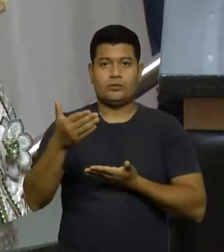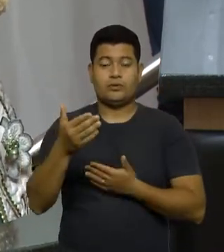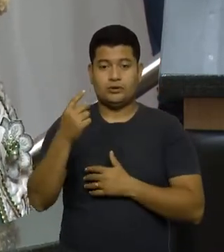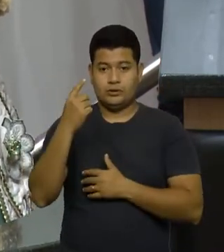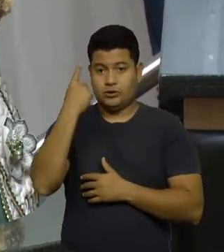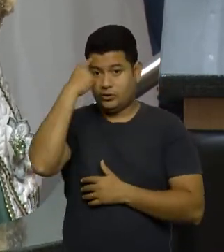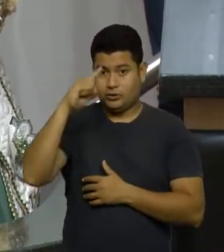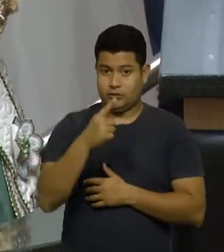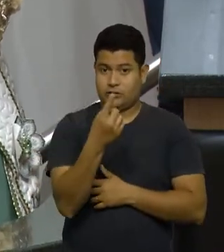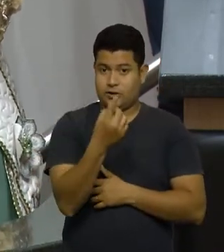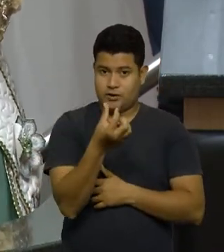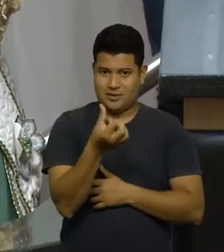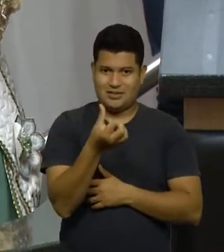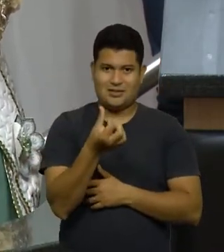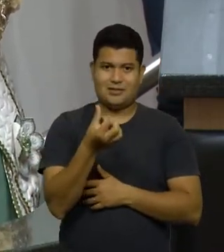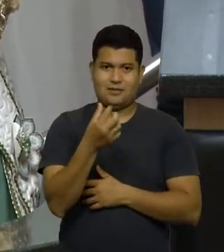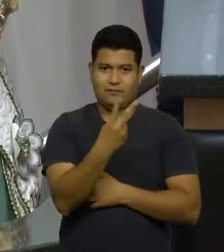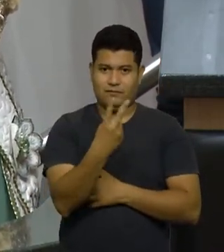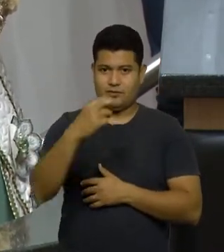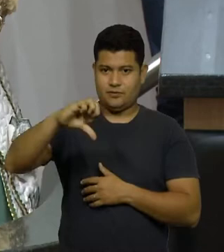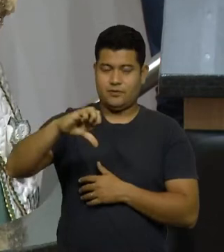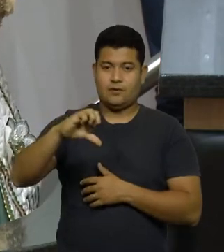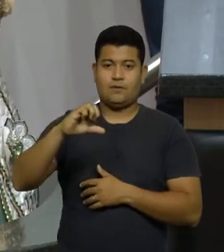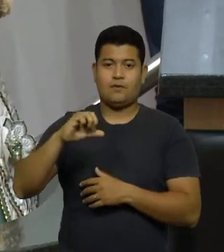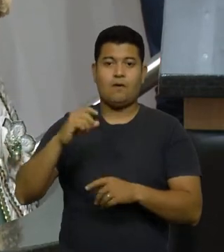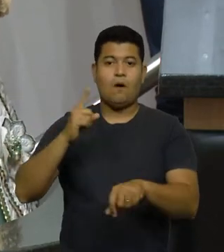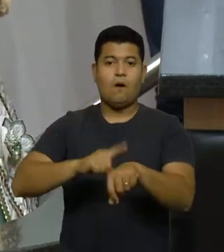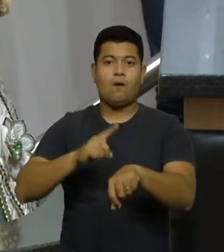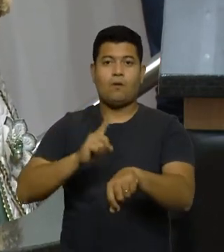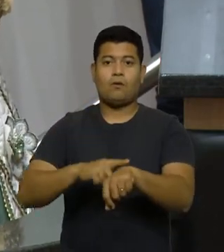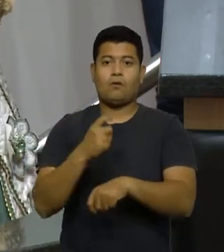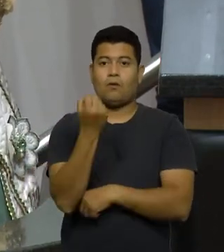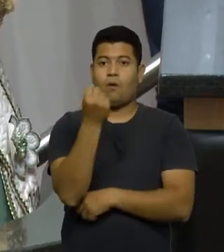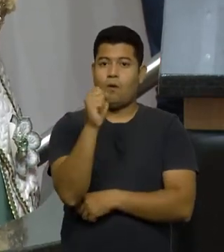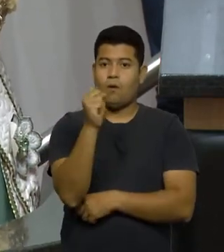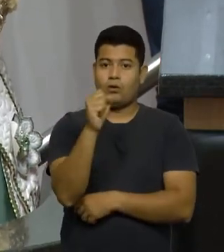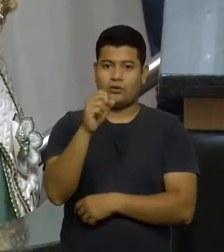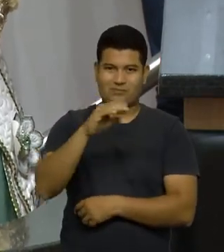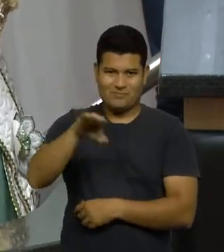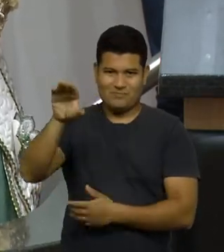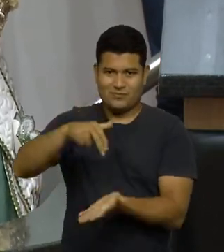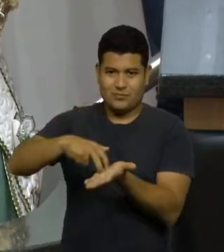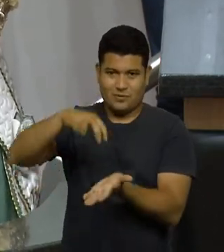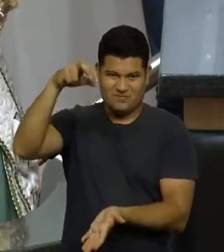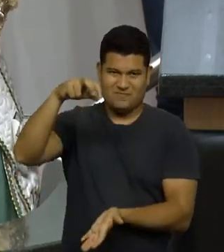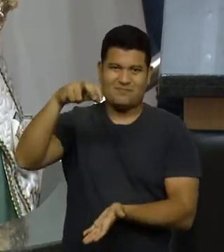sexta-feira, e ela ocorrerá às 8h30 da, né, da manhã.